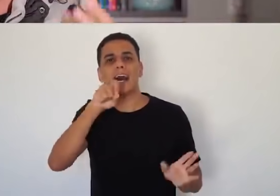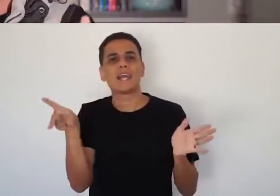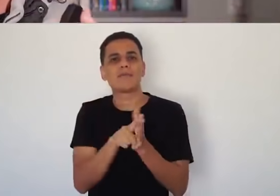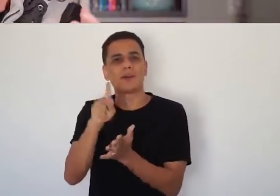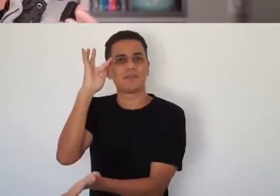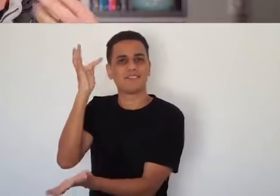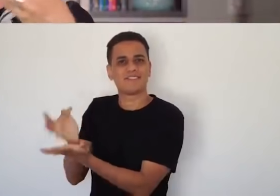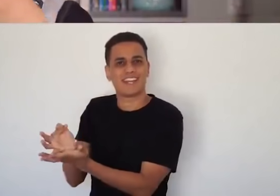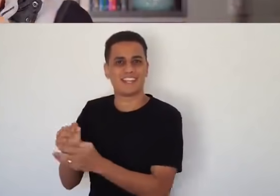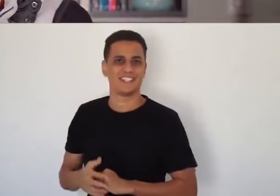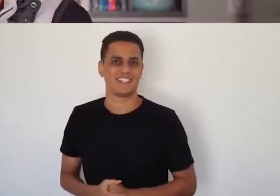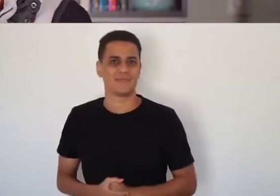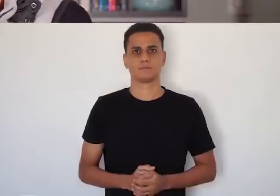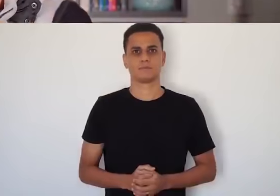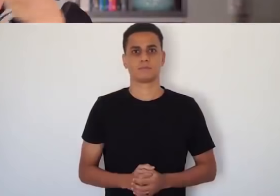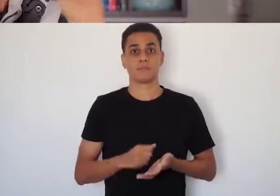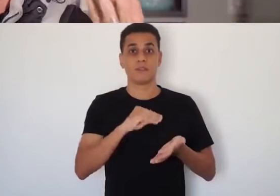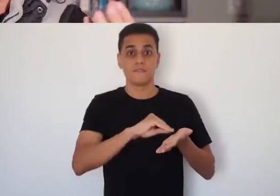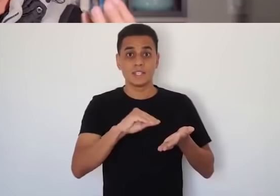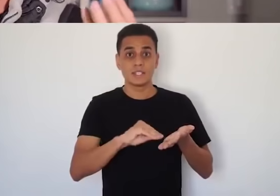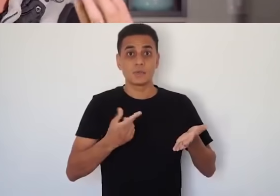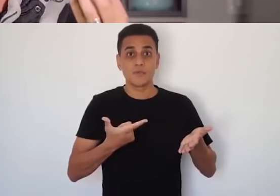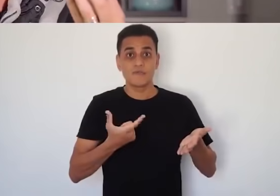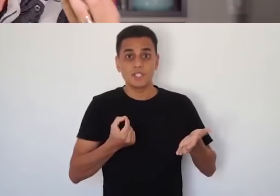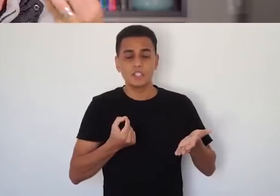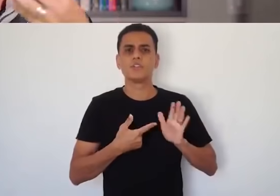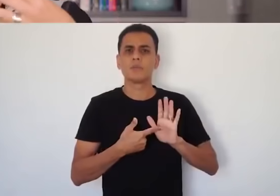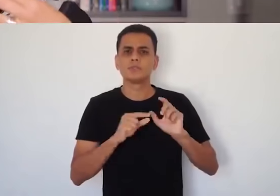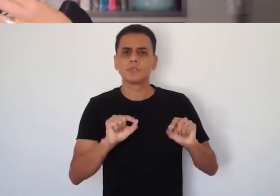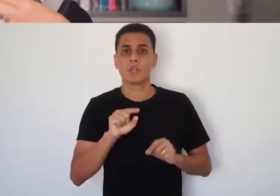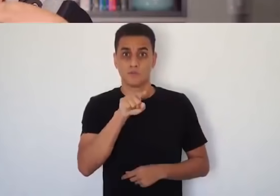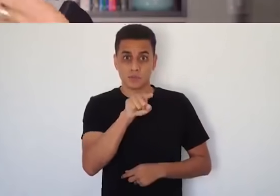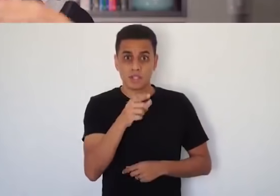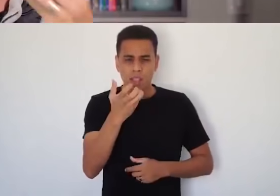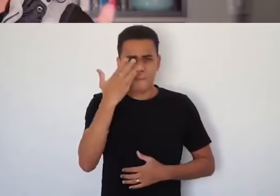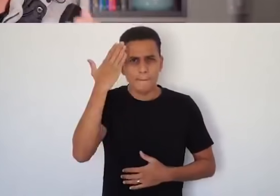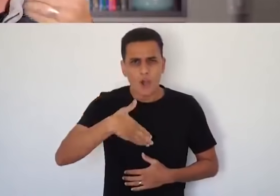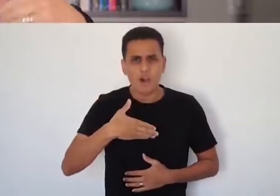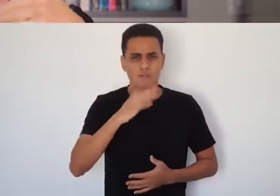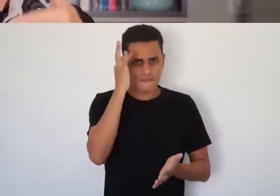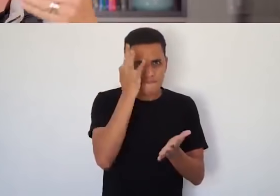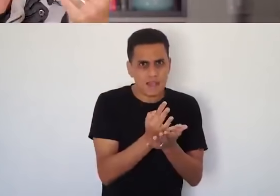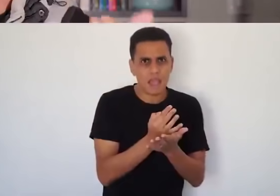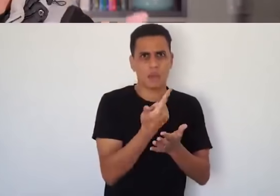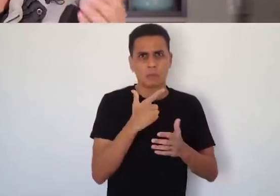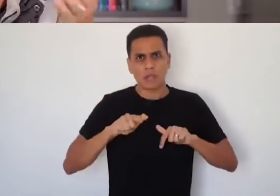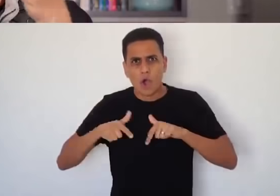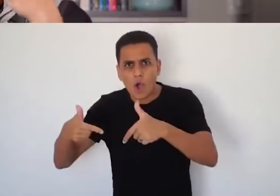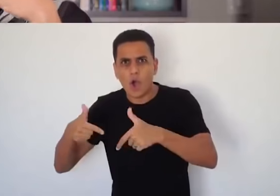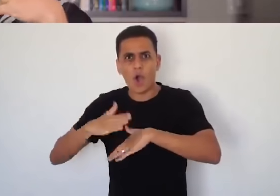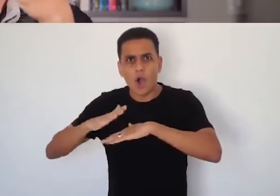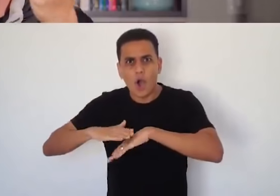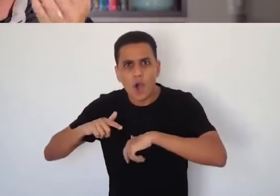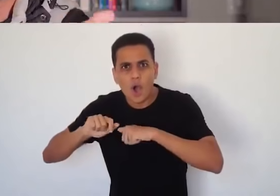essa fé que é coerente com o credo. Ela é uma manifestação da minha fidelidade a Deus. Quando